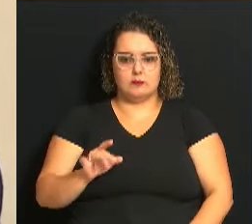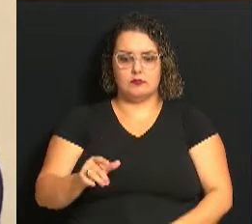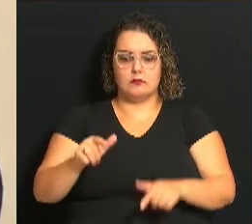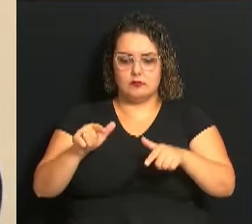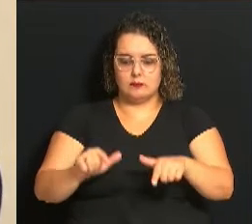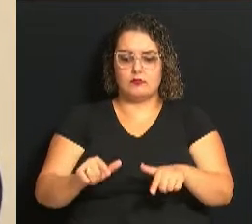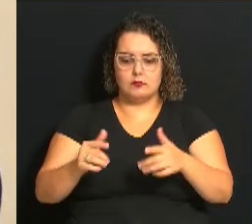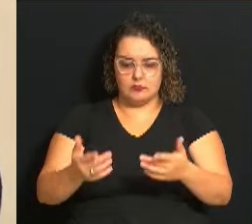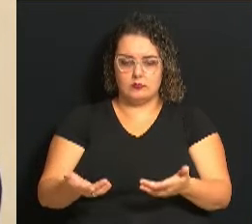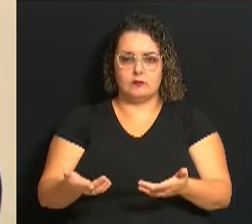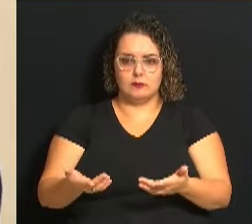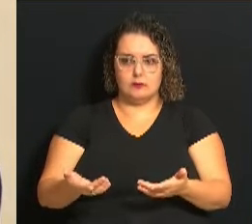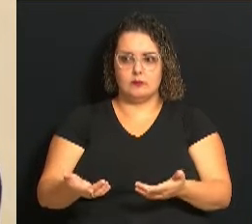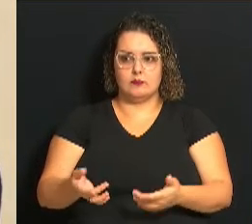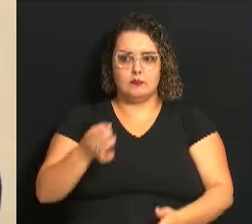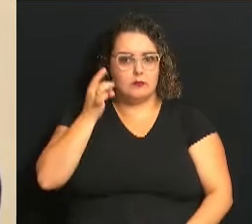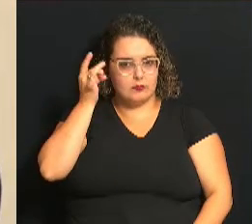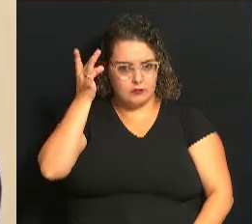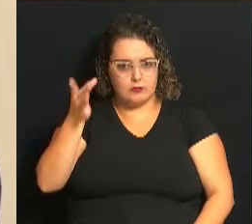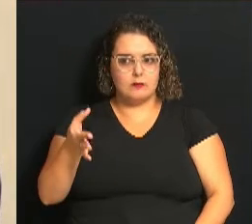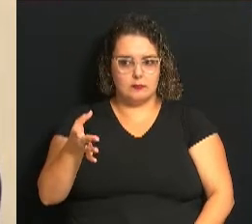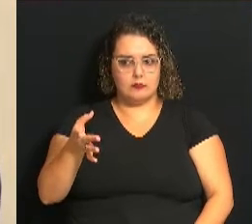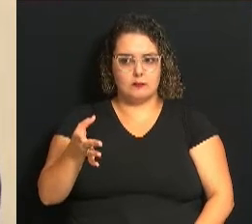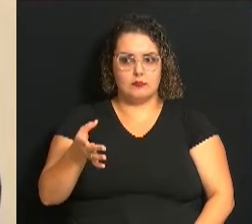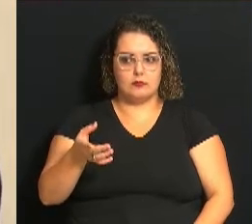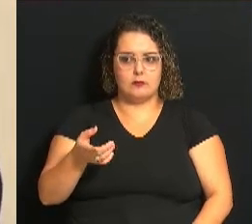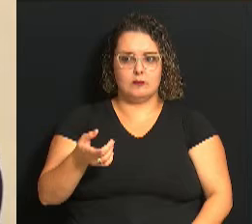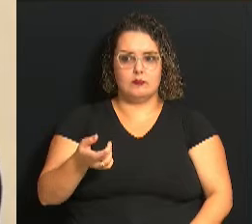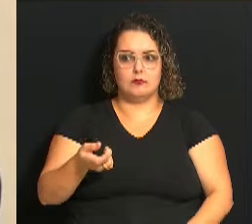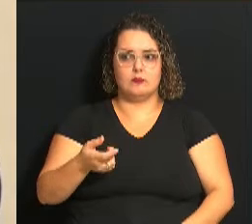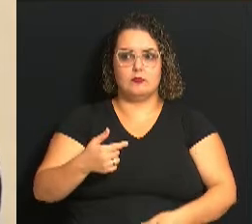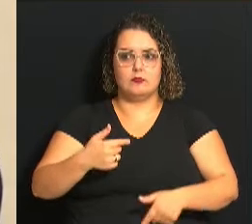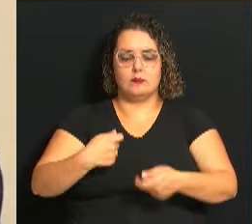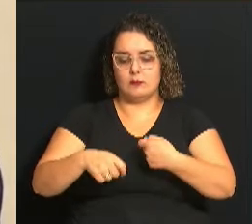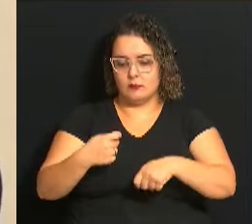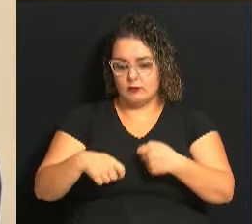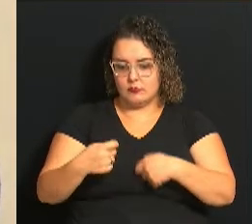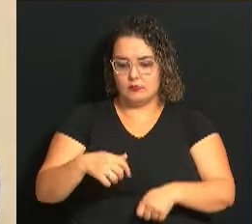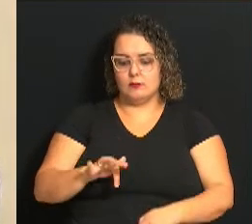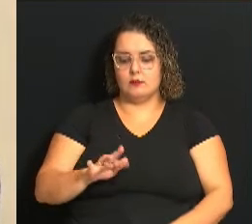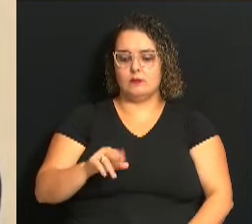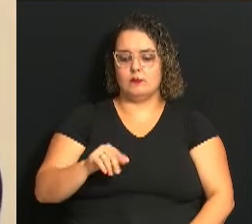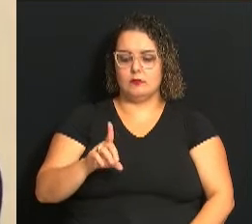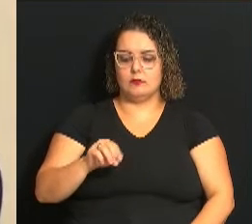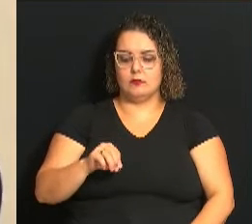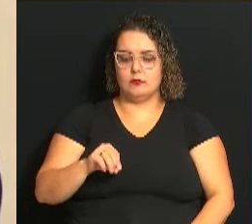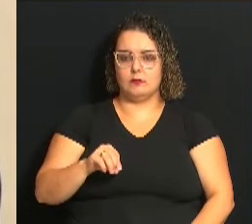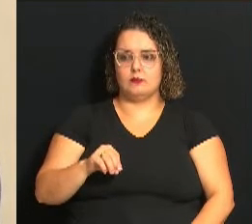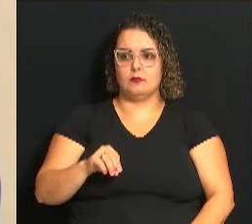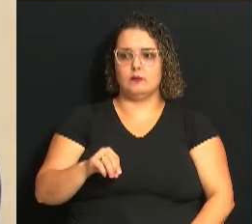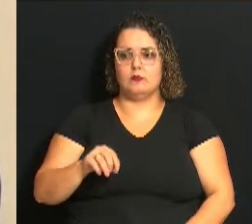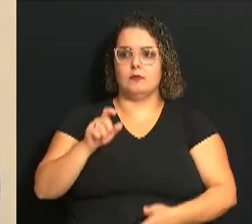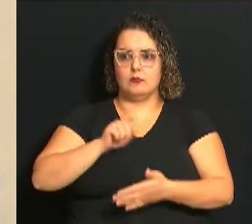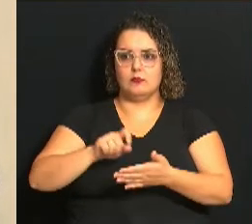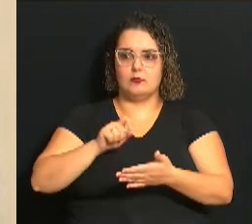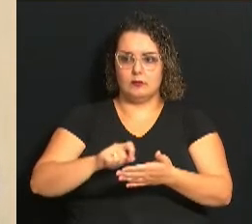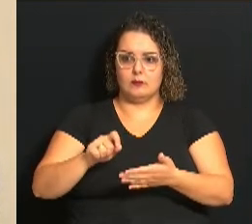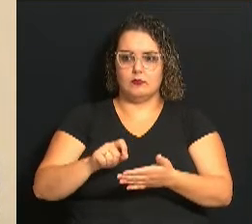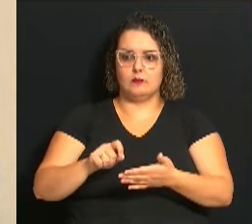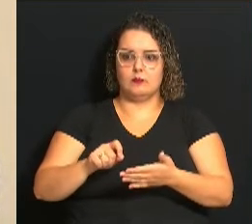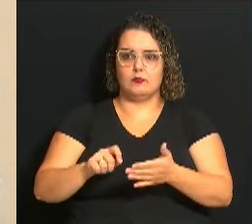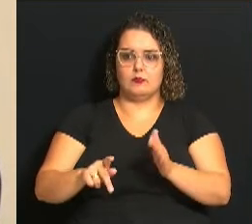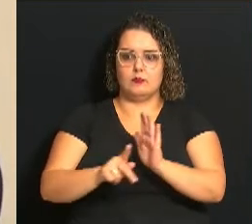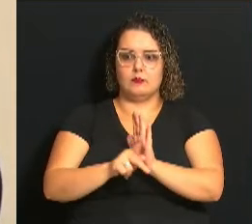isso para facilitar a operacionalização do fundo. Eu assino o projeto de lei como secretário